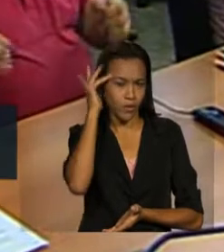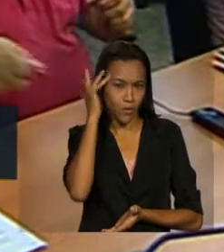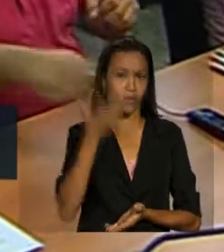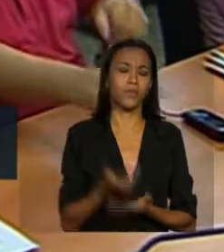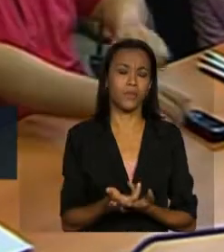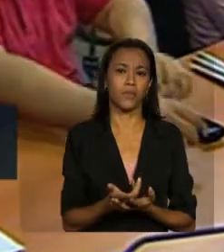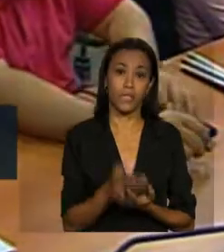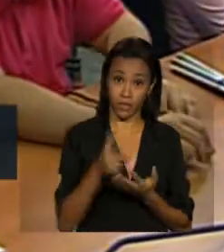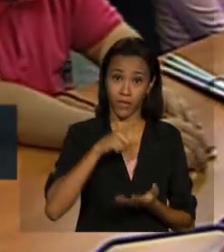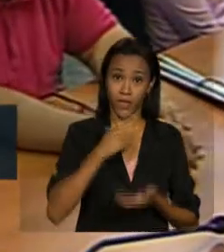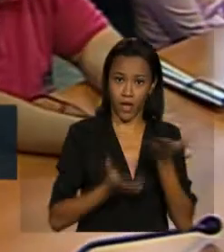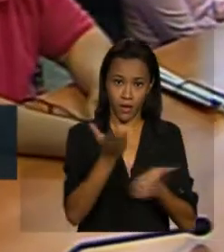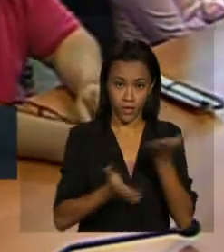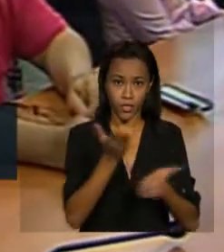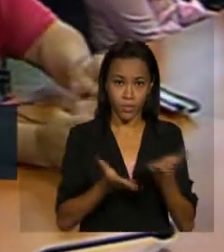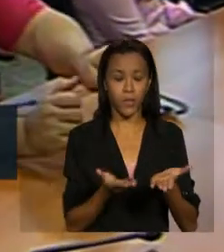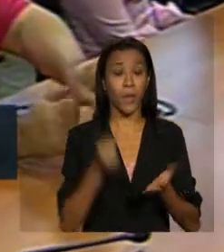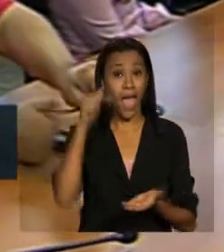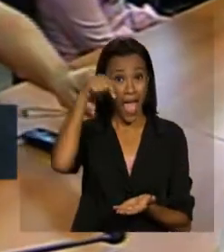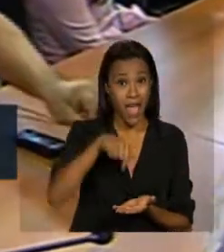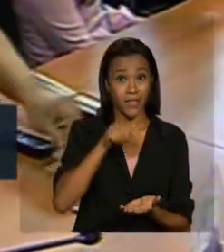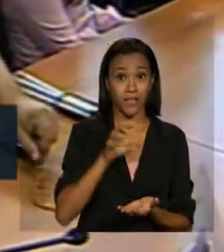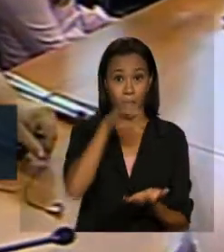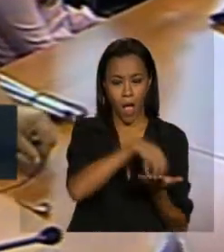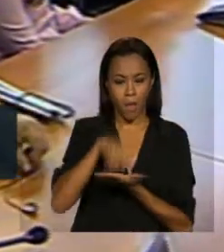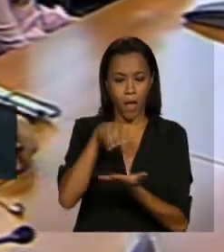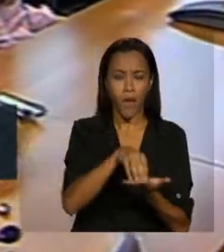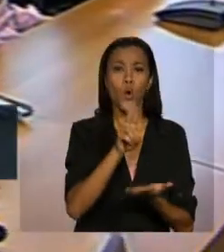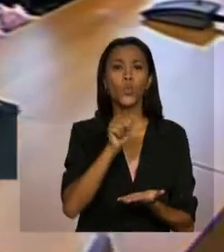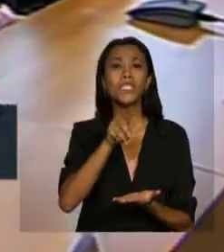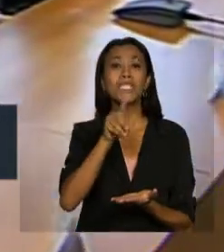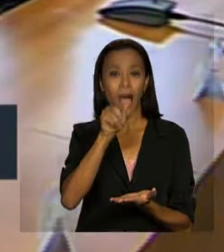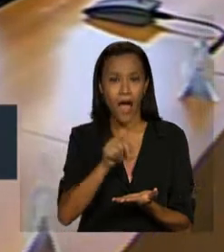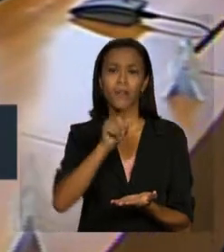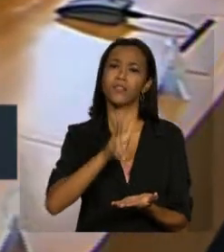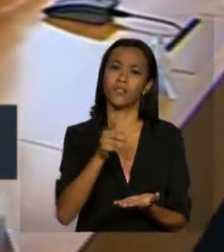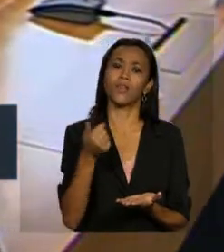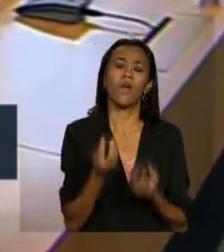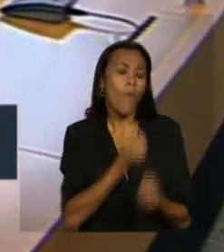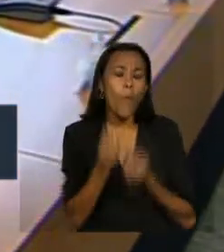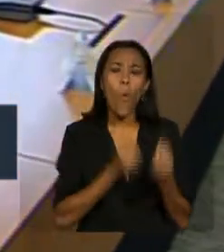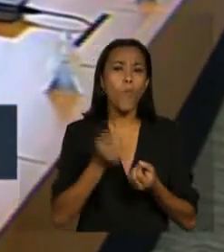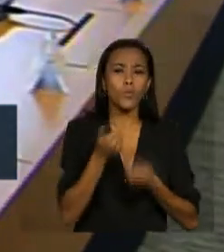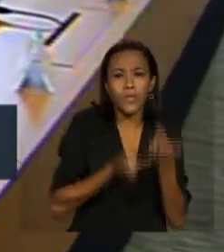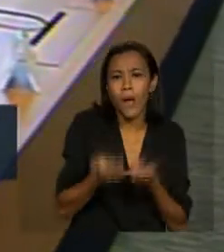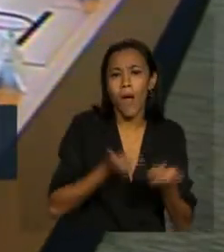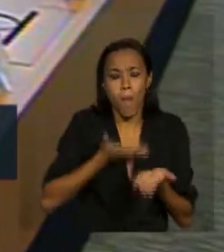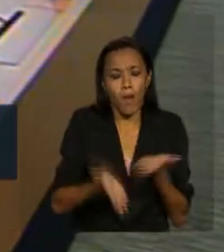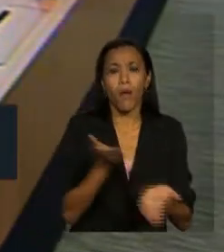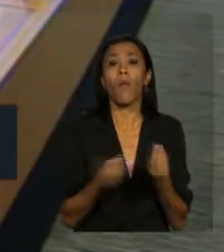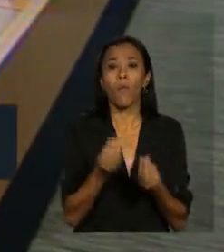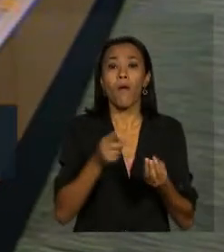de atendimento nessas unidades. Essas unidades, a prestação de serviço, a oferta de serviço dessas unidades, faz